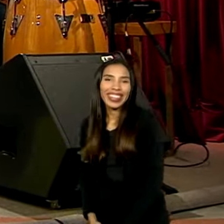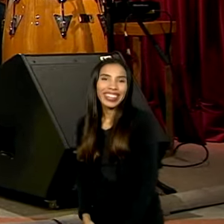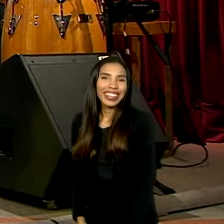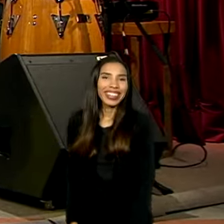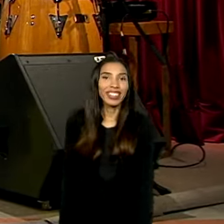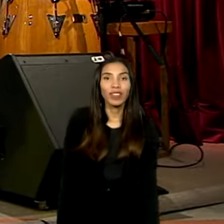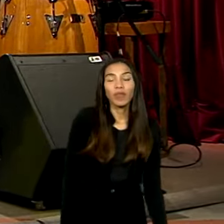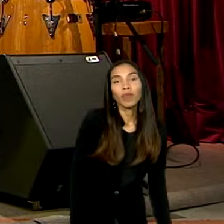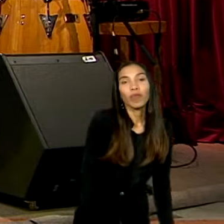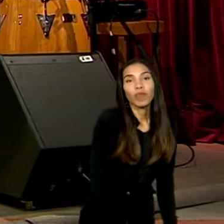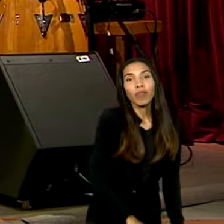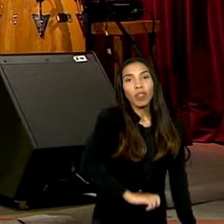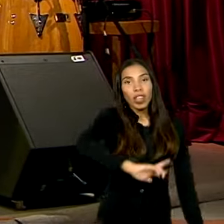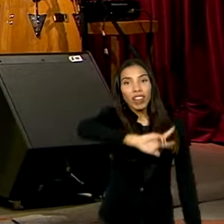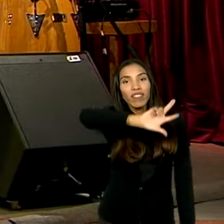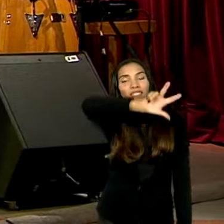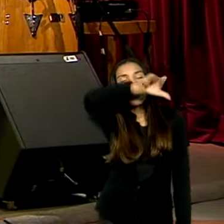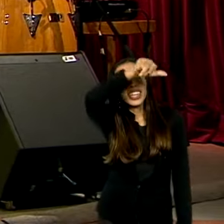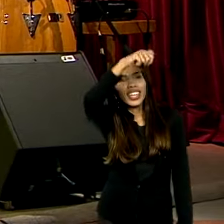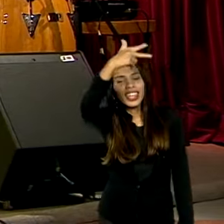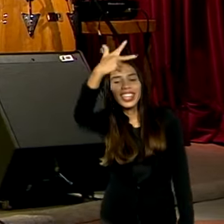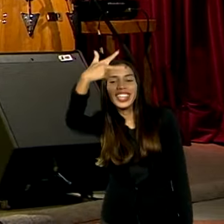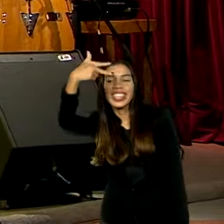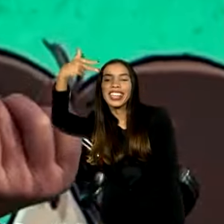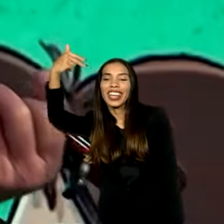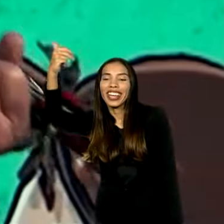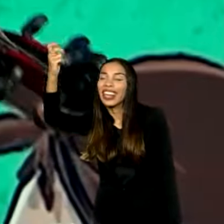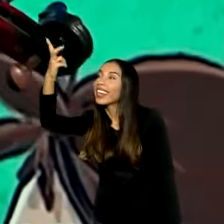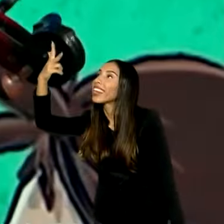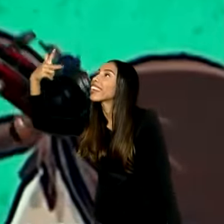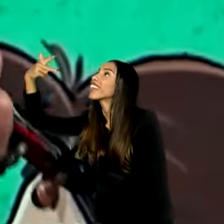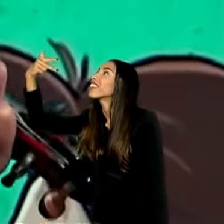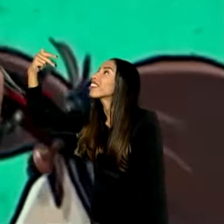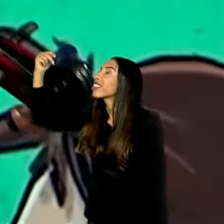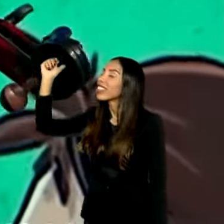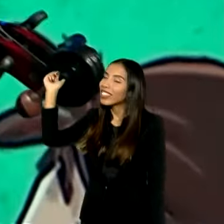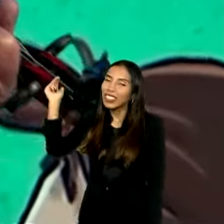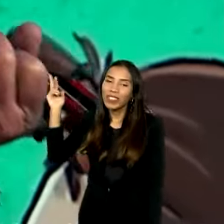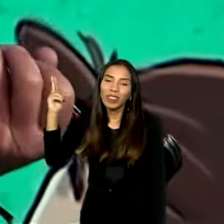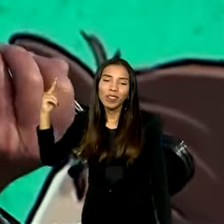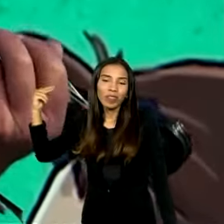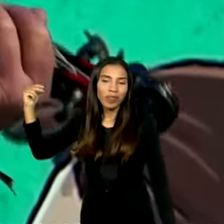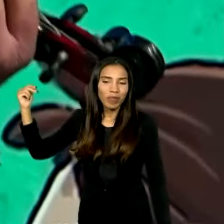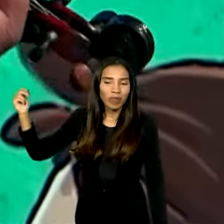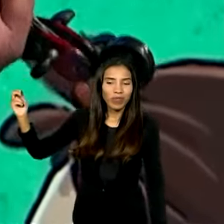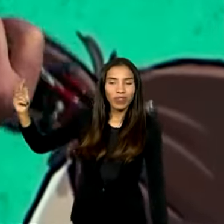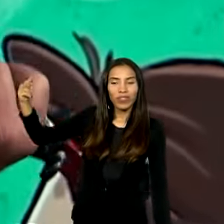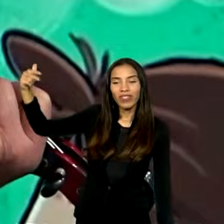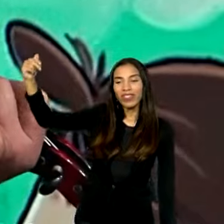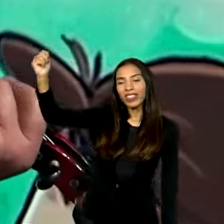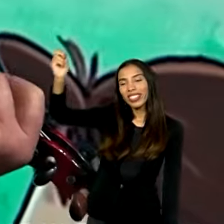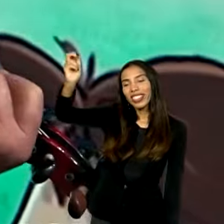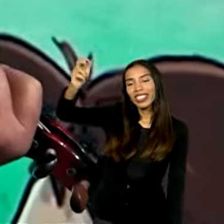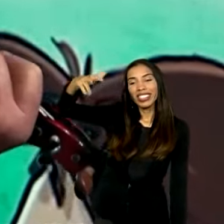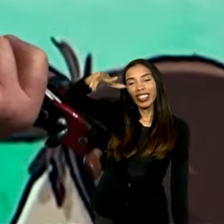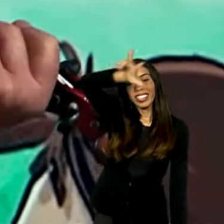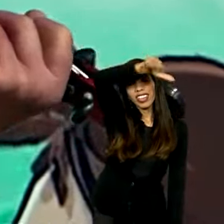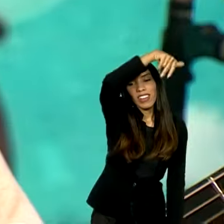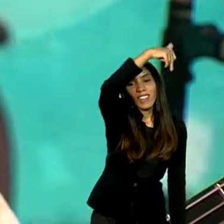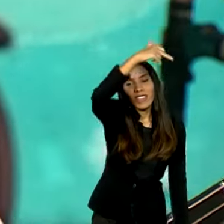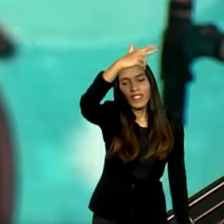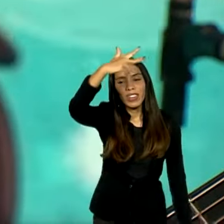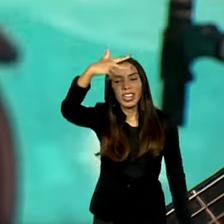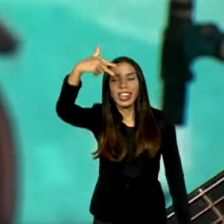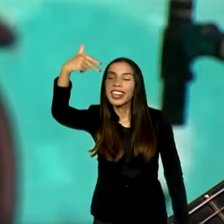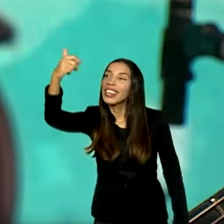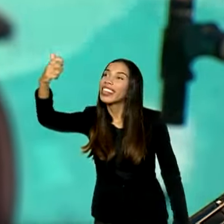ar. Voa breve vida, linda pelo